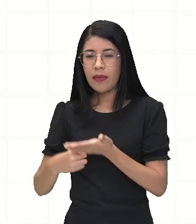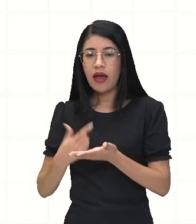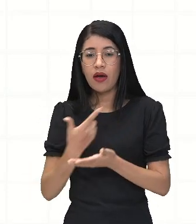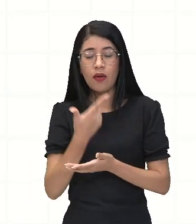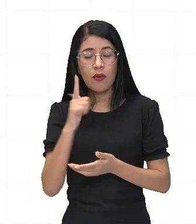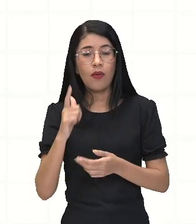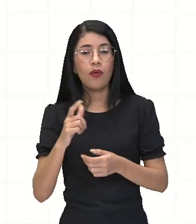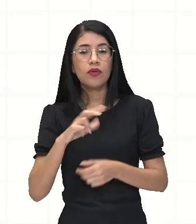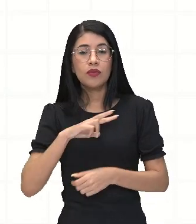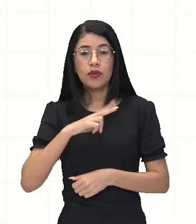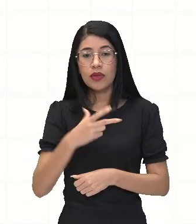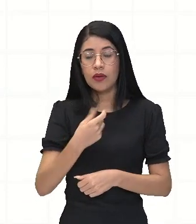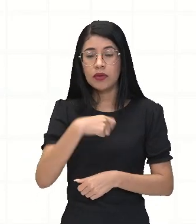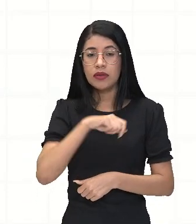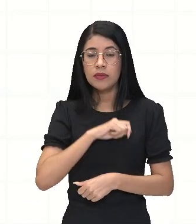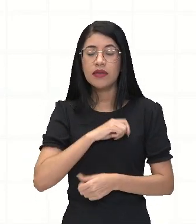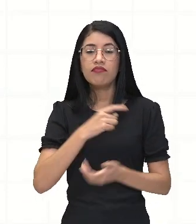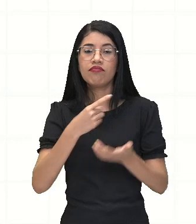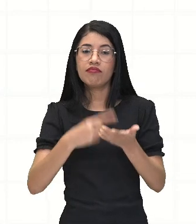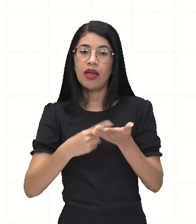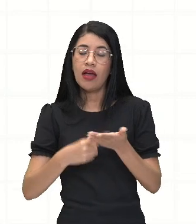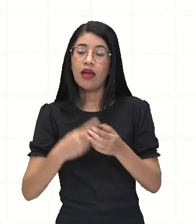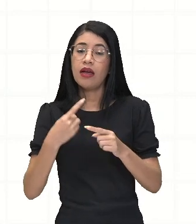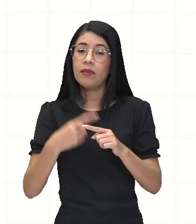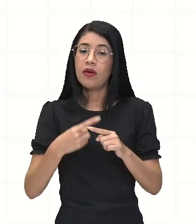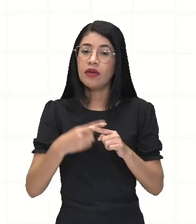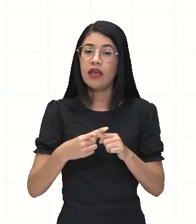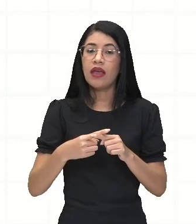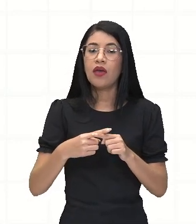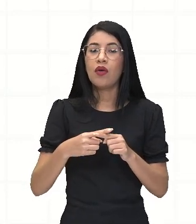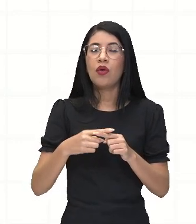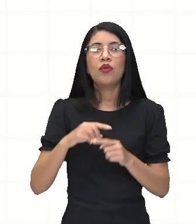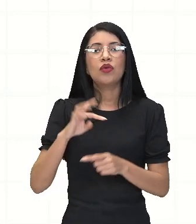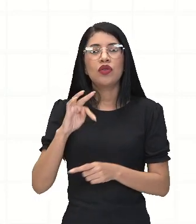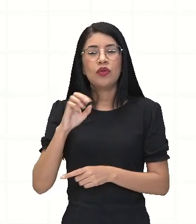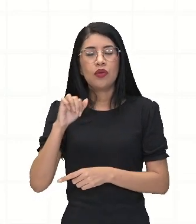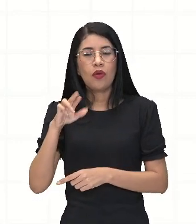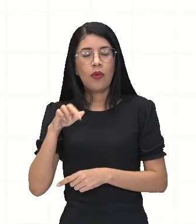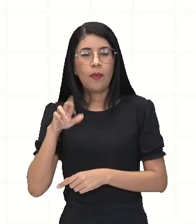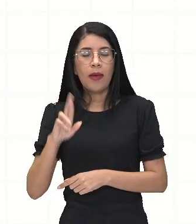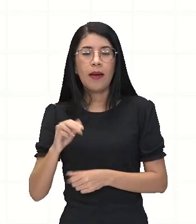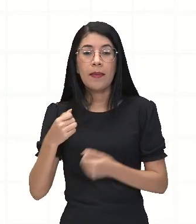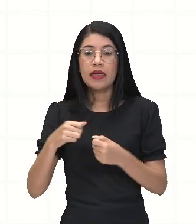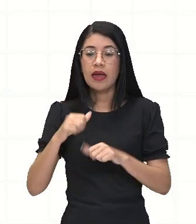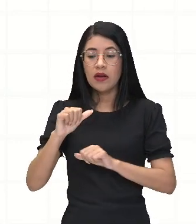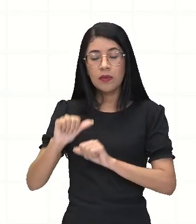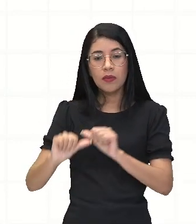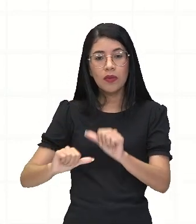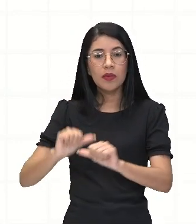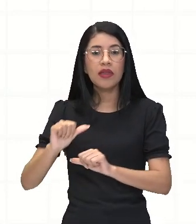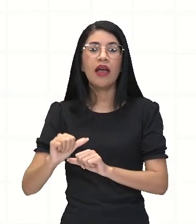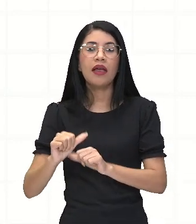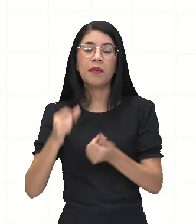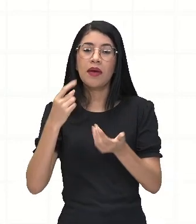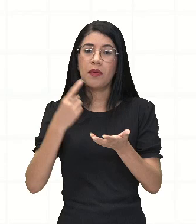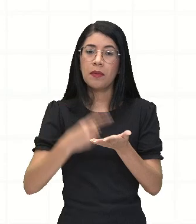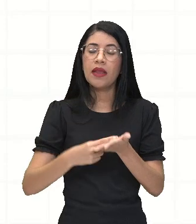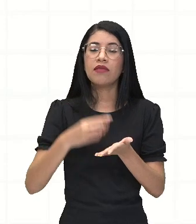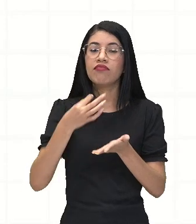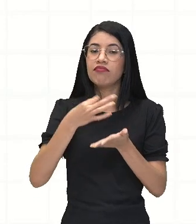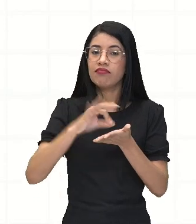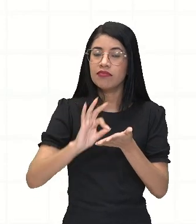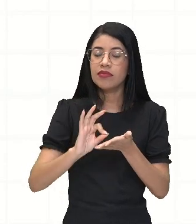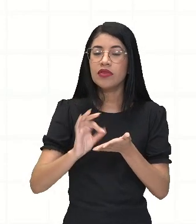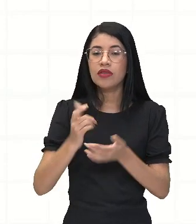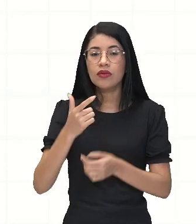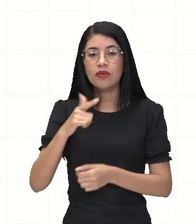e Espanha, já que o juramento de Tomar, ele precisava ser aí reformulado e reafirmado. Então a gente vai